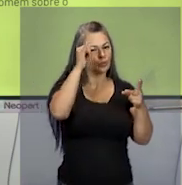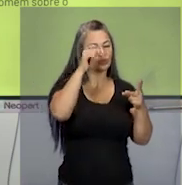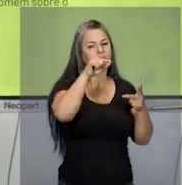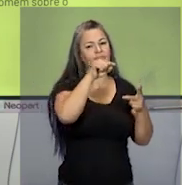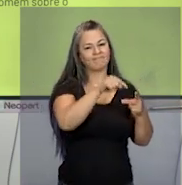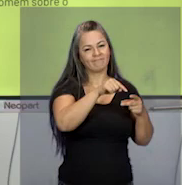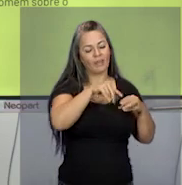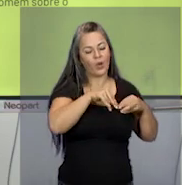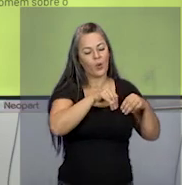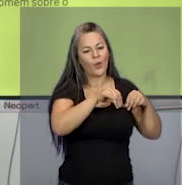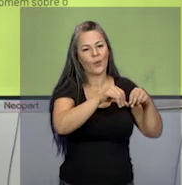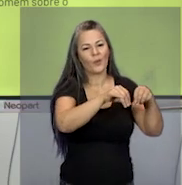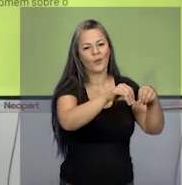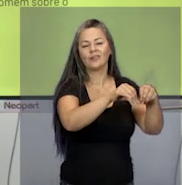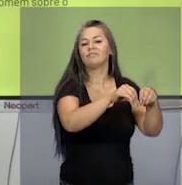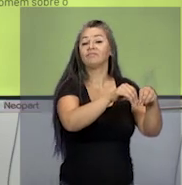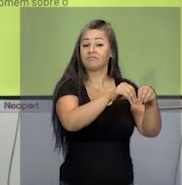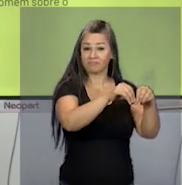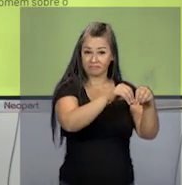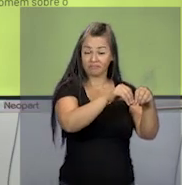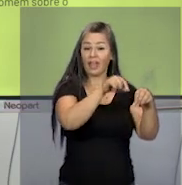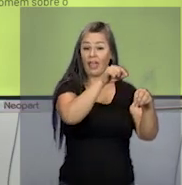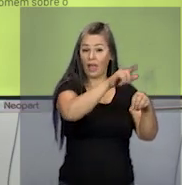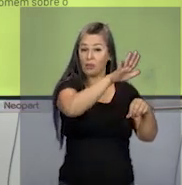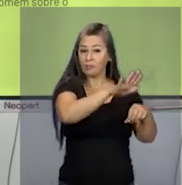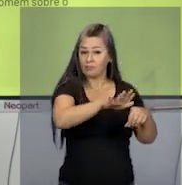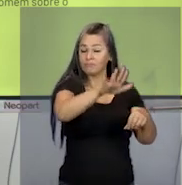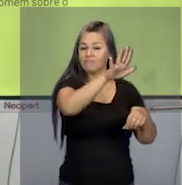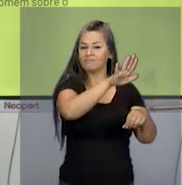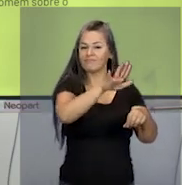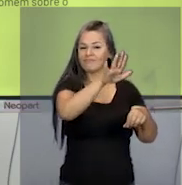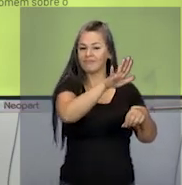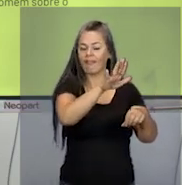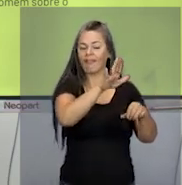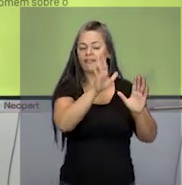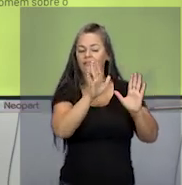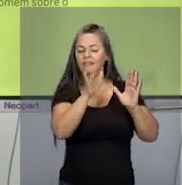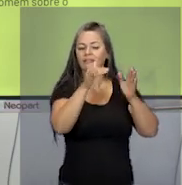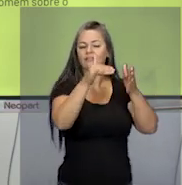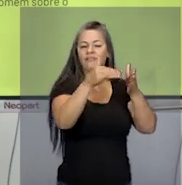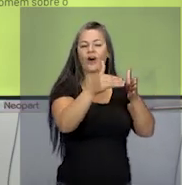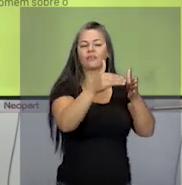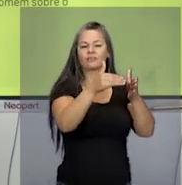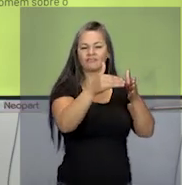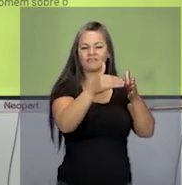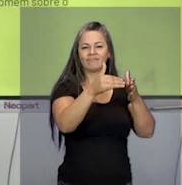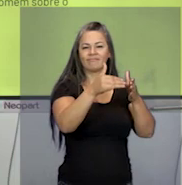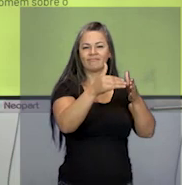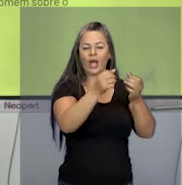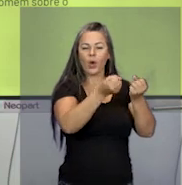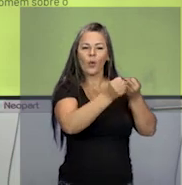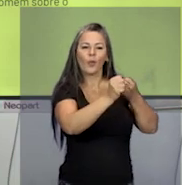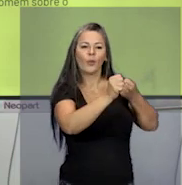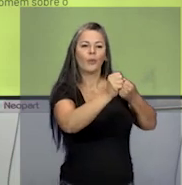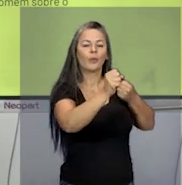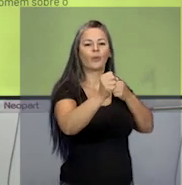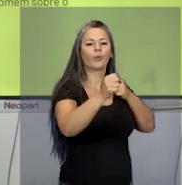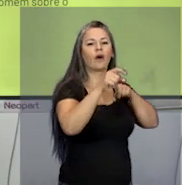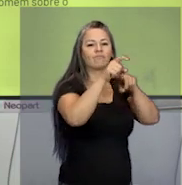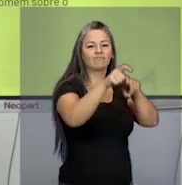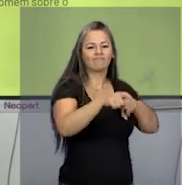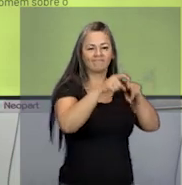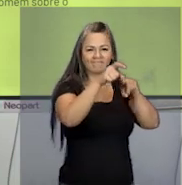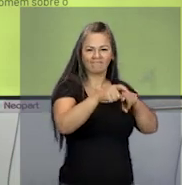homem sobre o meio natural. Então, é uma região muito visada, né, em relação a essa expansão agrícola, principalmente